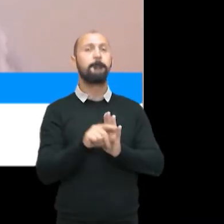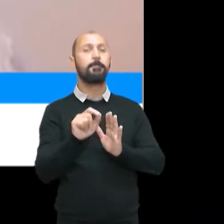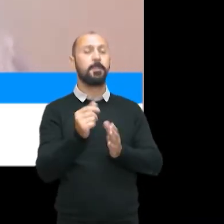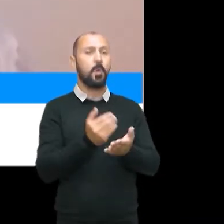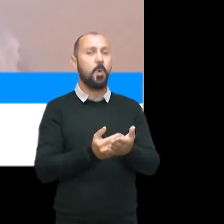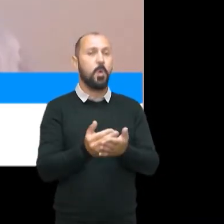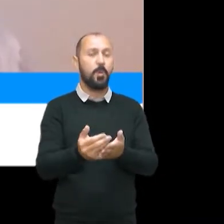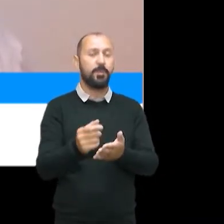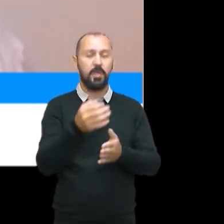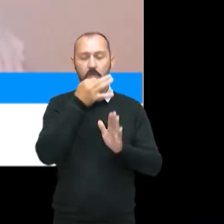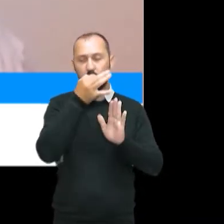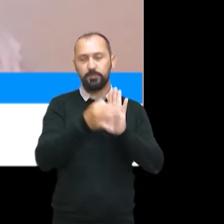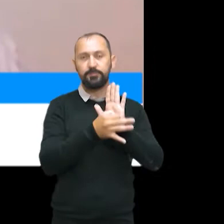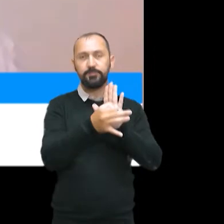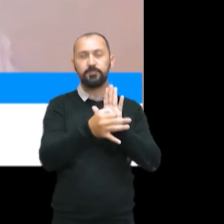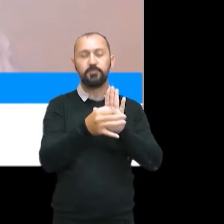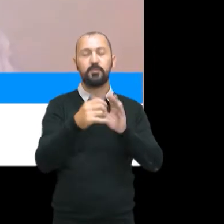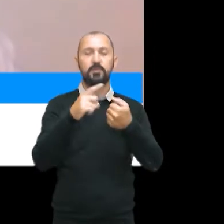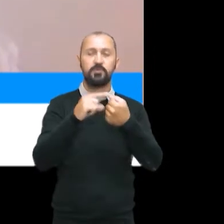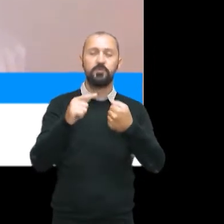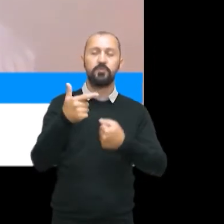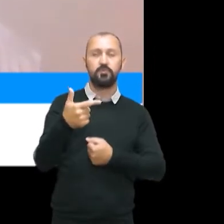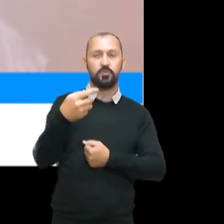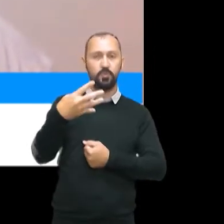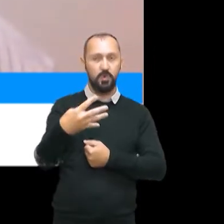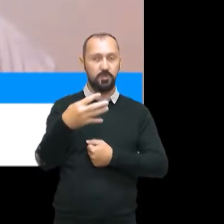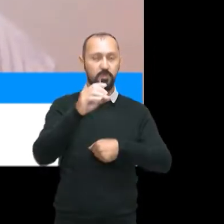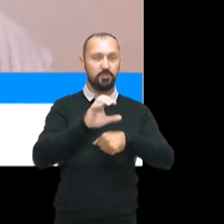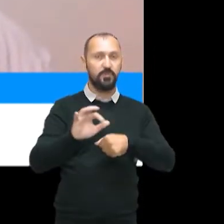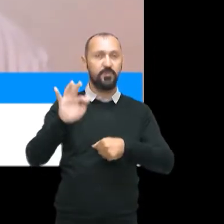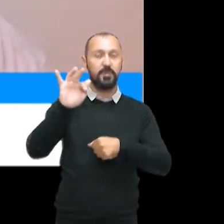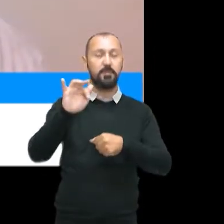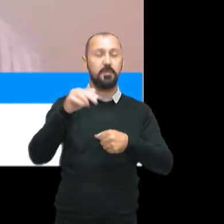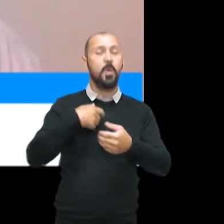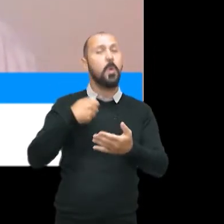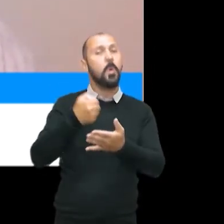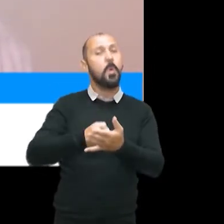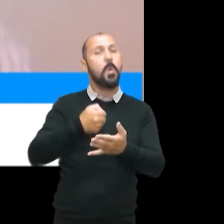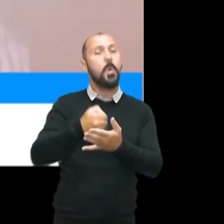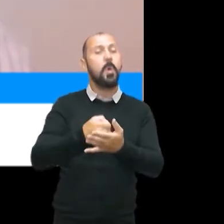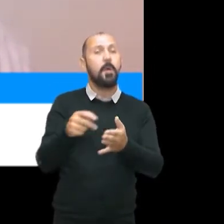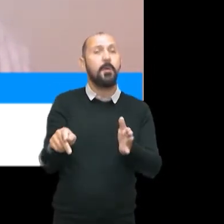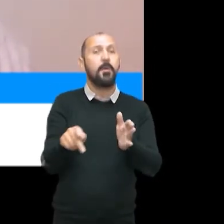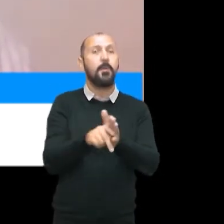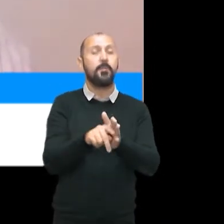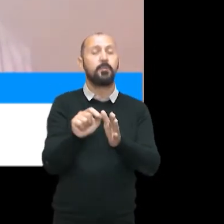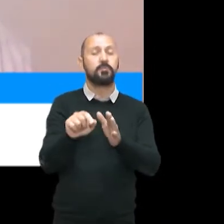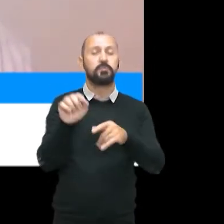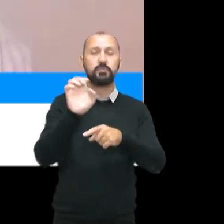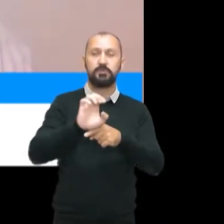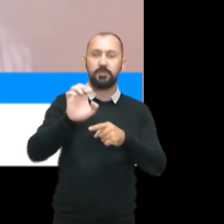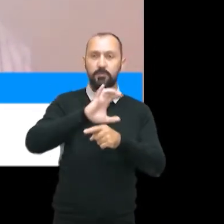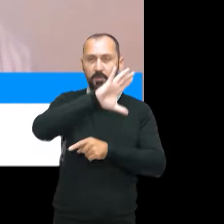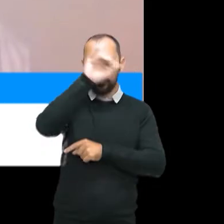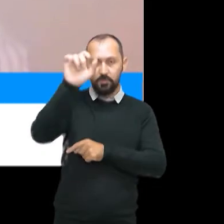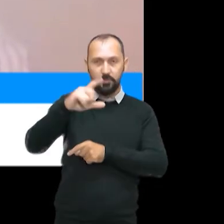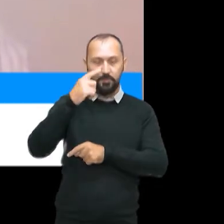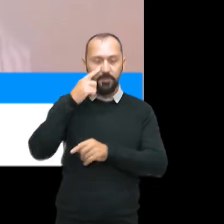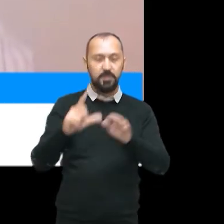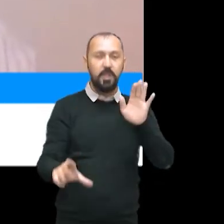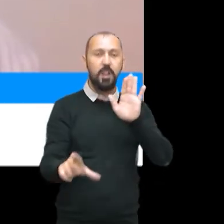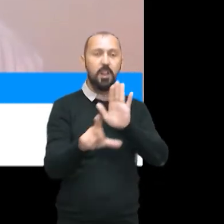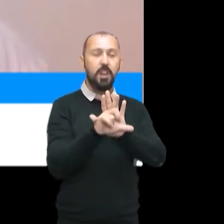constitucional a iniciativa do autor. O artigo 24, inciso 9 da Constituição Federal, garante a competência concorrente do Estado de Mato Grosso do Sul